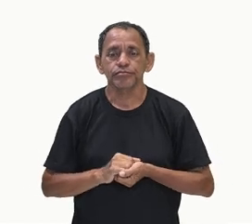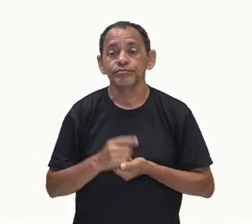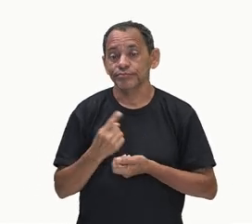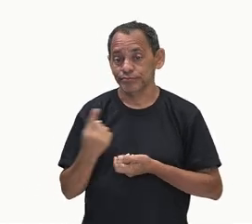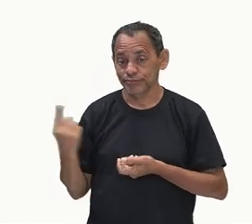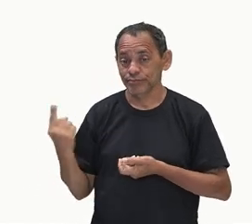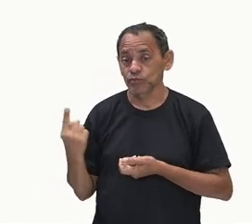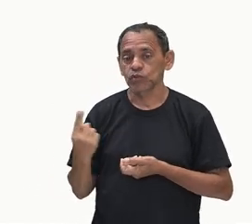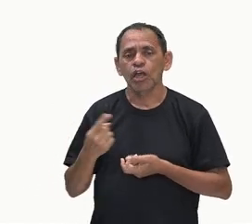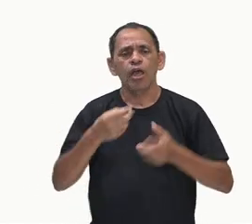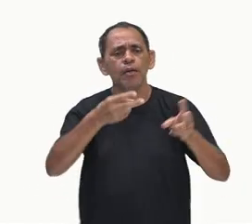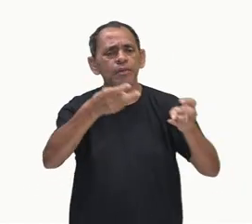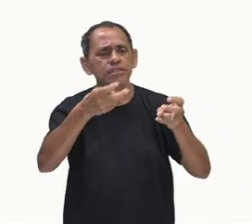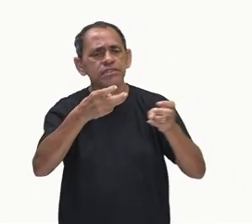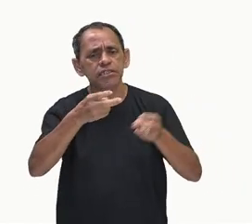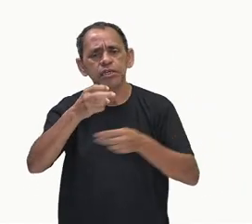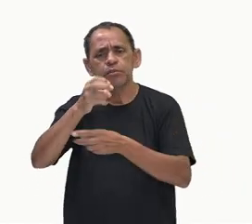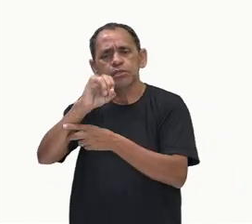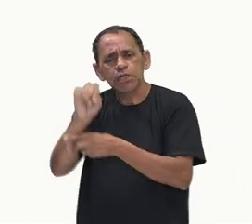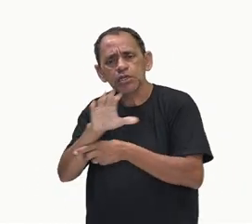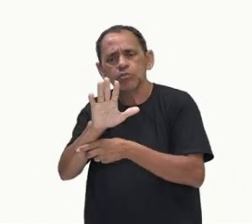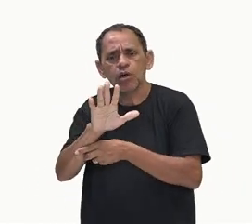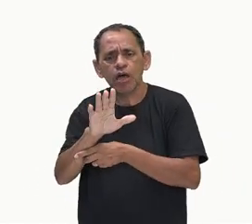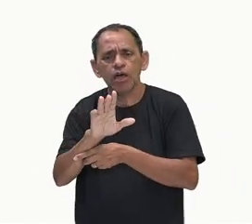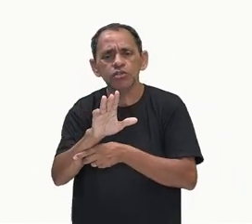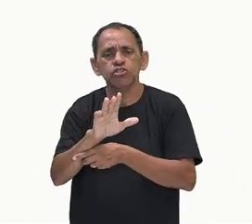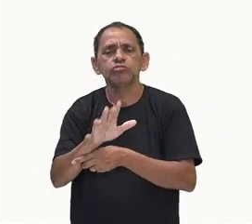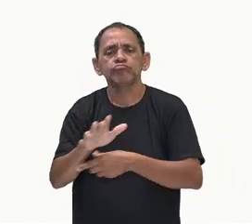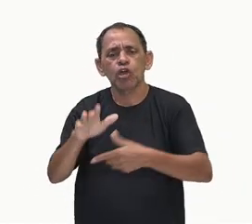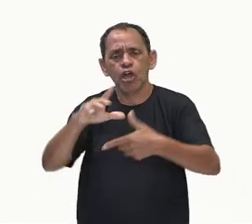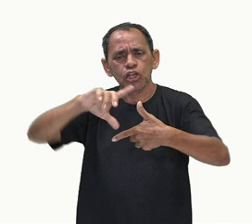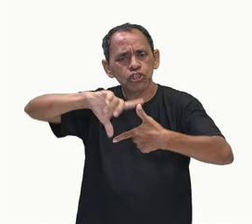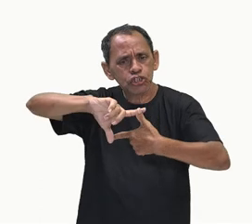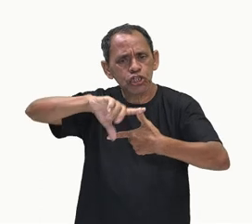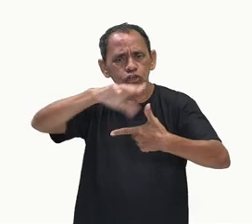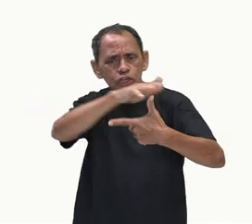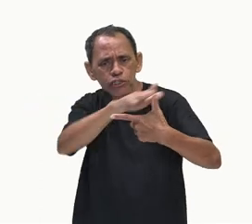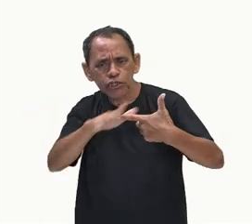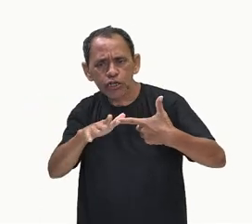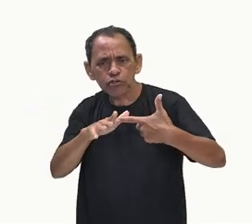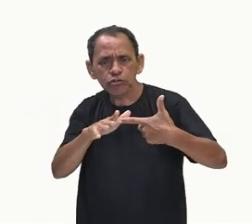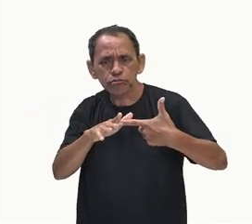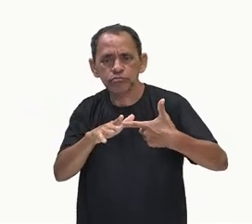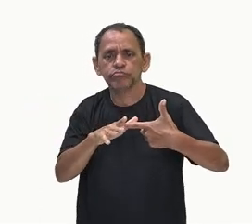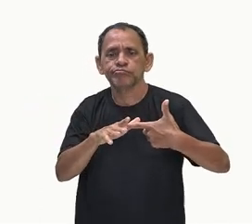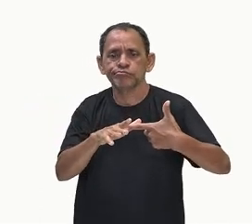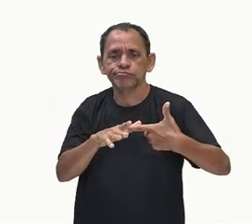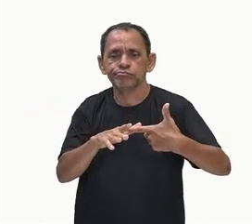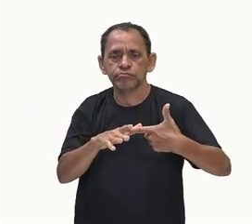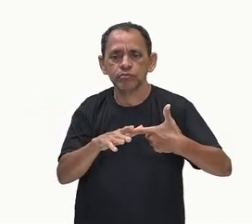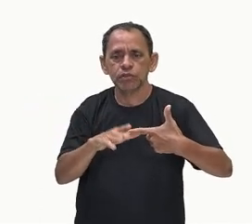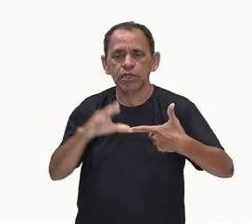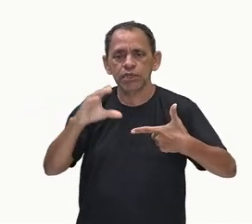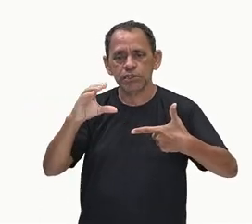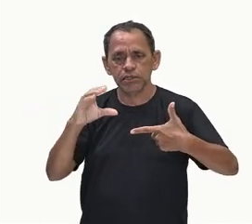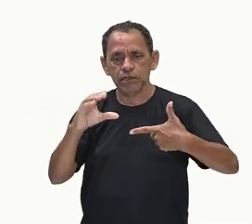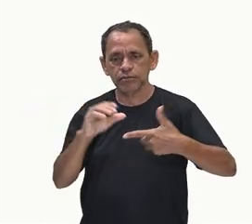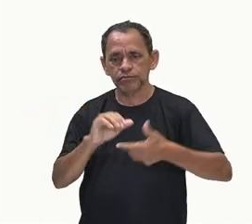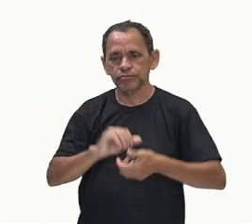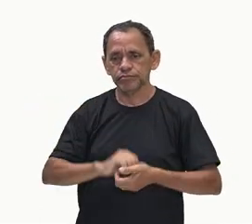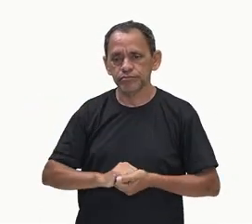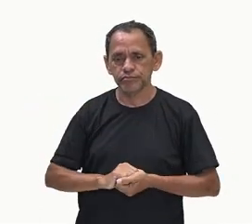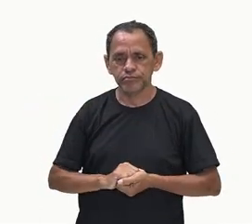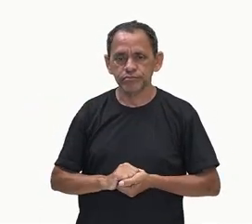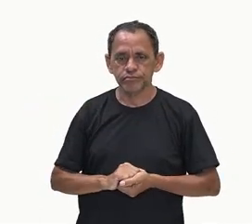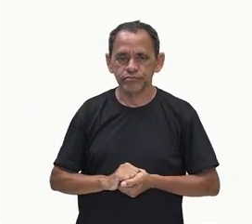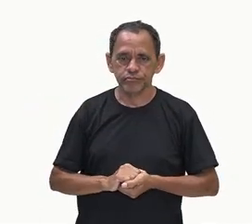cm dado o triângulo retângulo C de reto em C temos aqui o ângulo reto